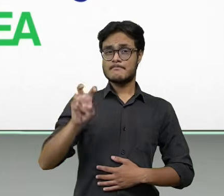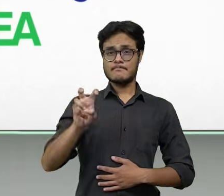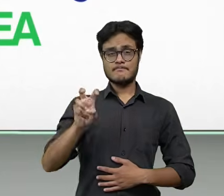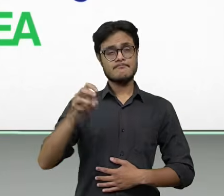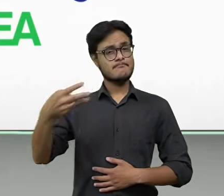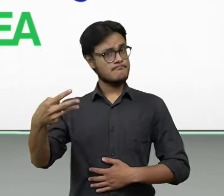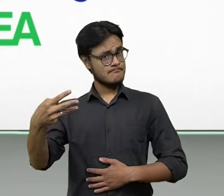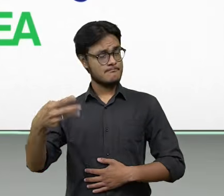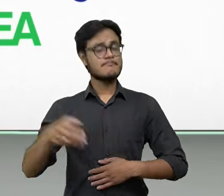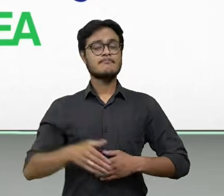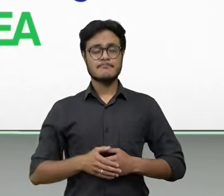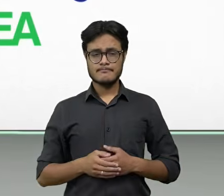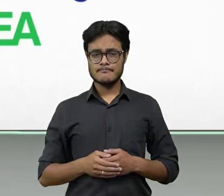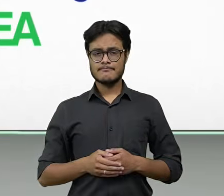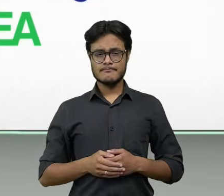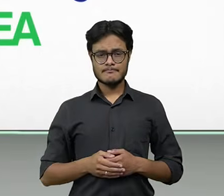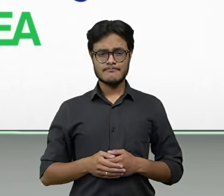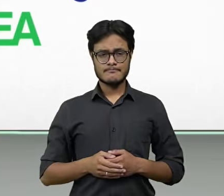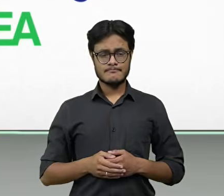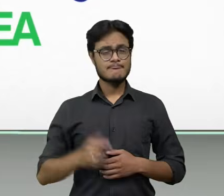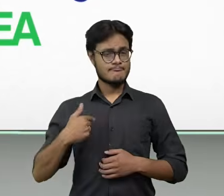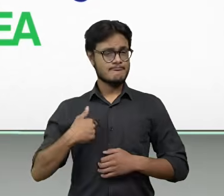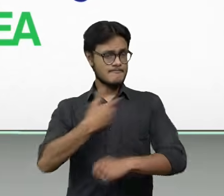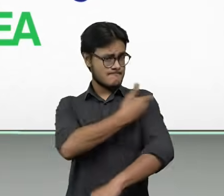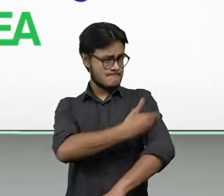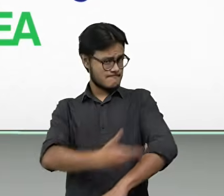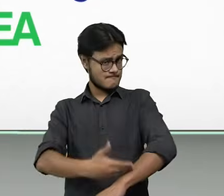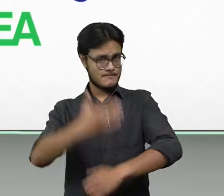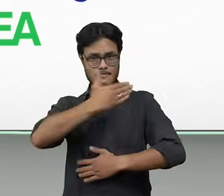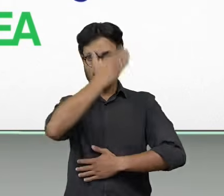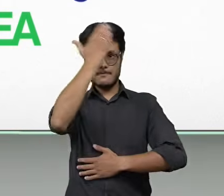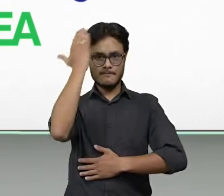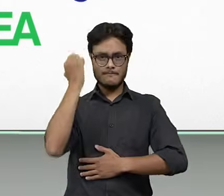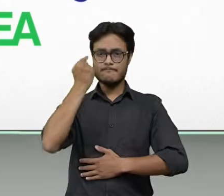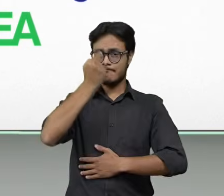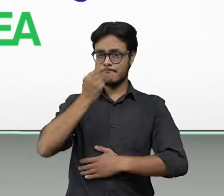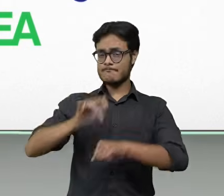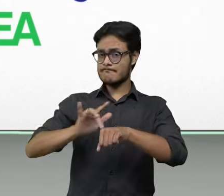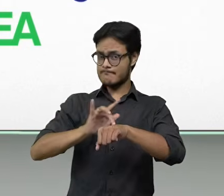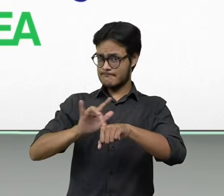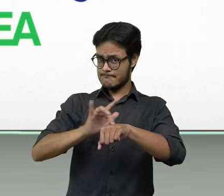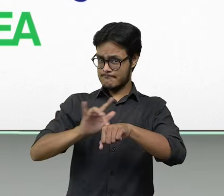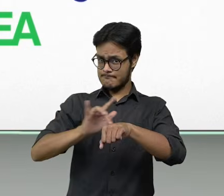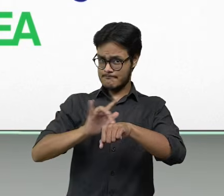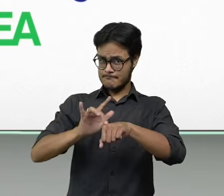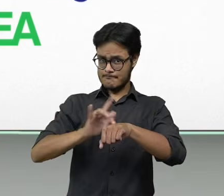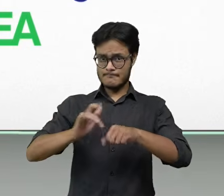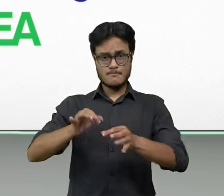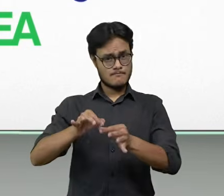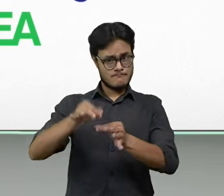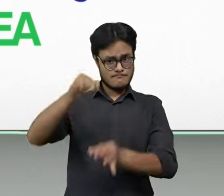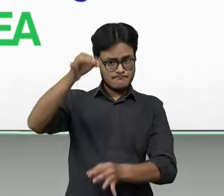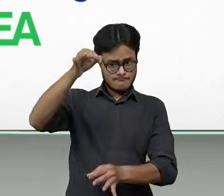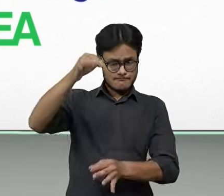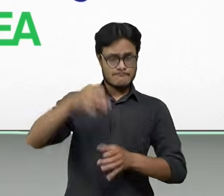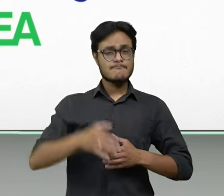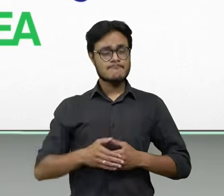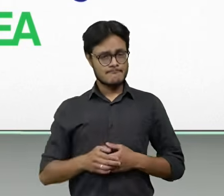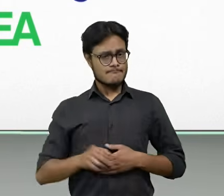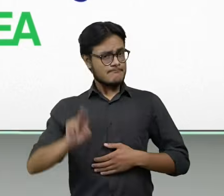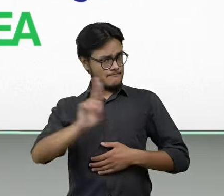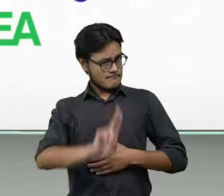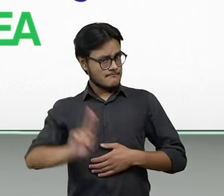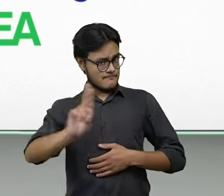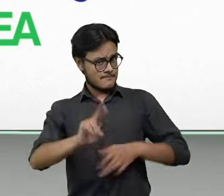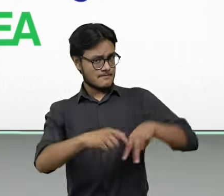anos, minha cor é branca, tenho cabelos e olhos pretos, a minha estatura é alta, estou